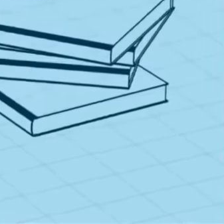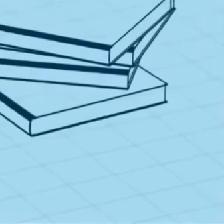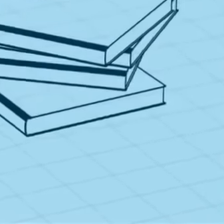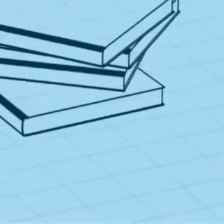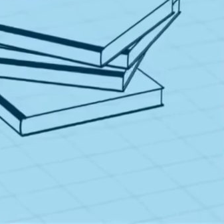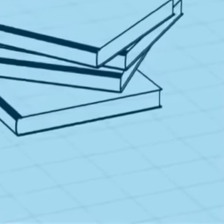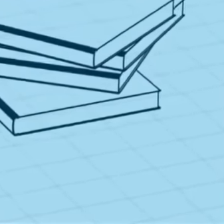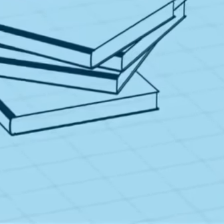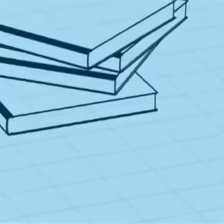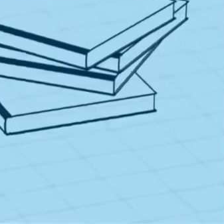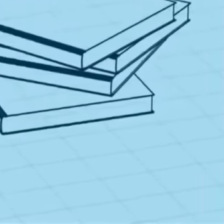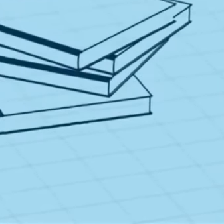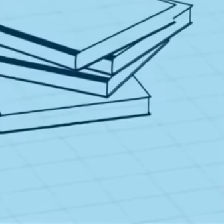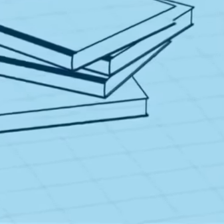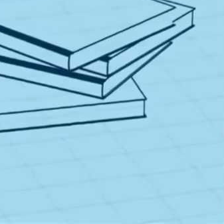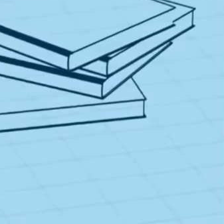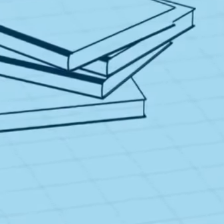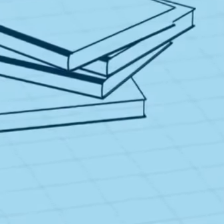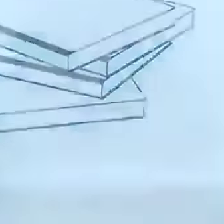a